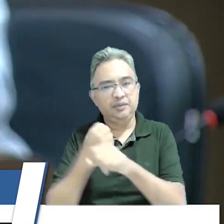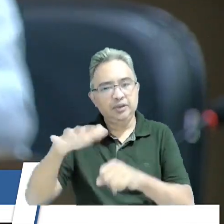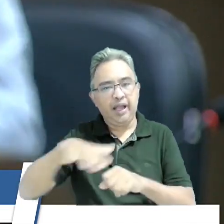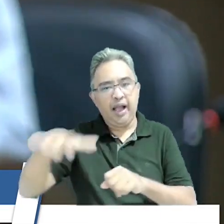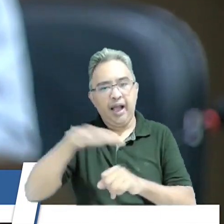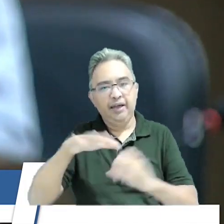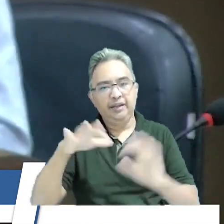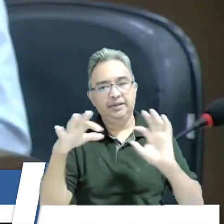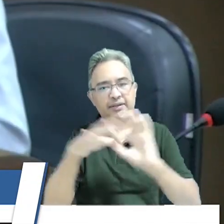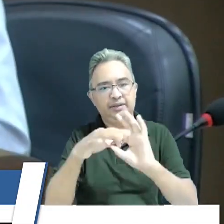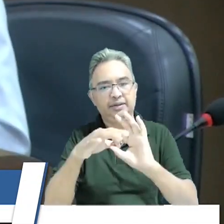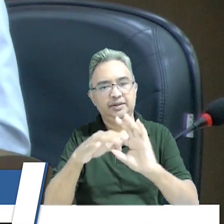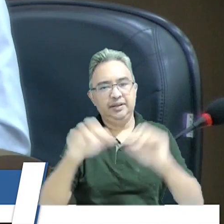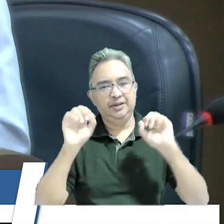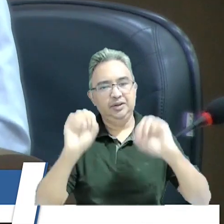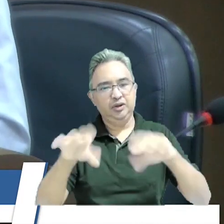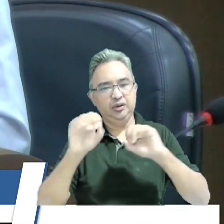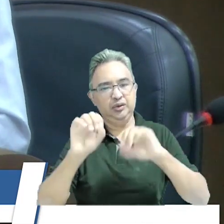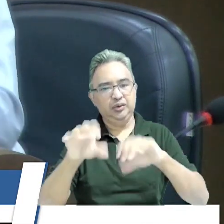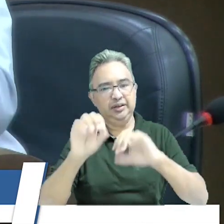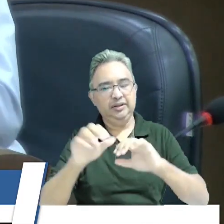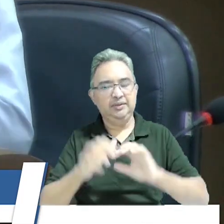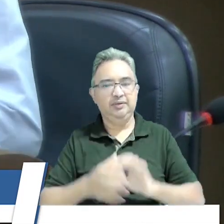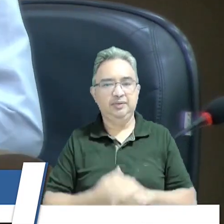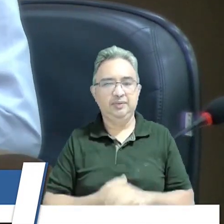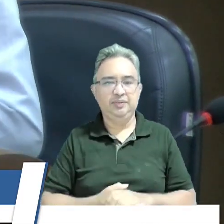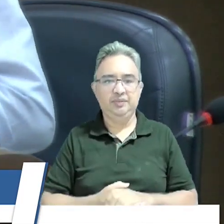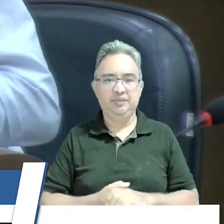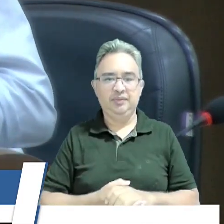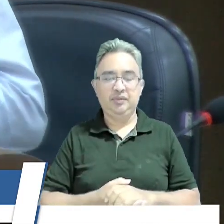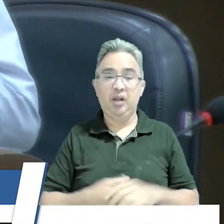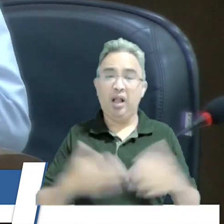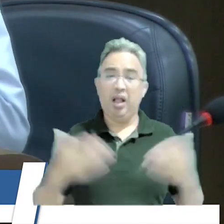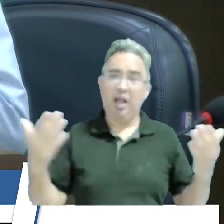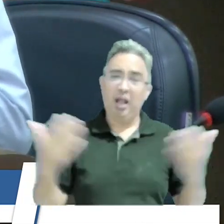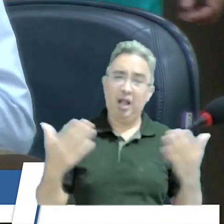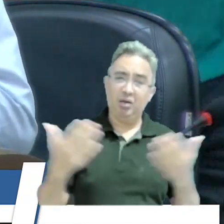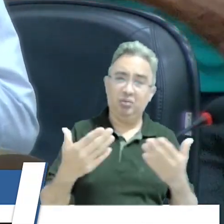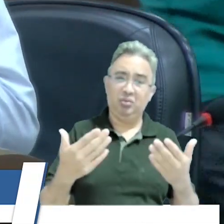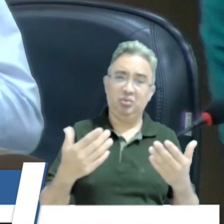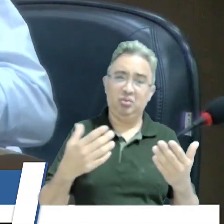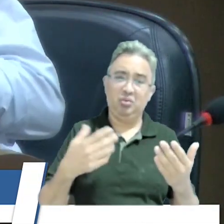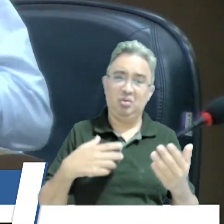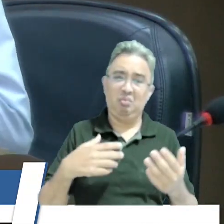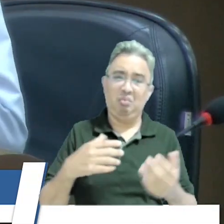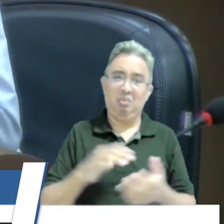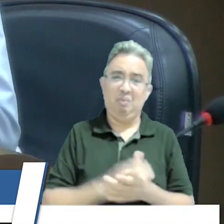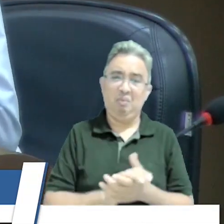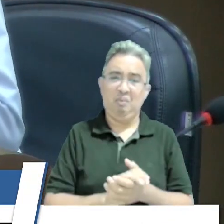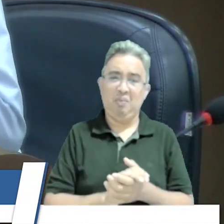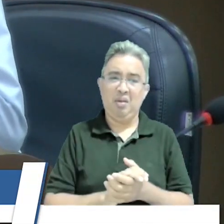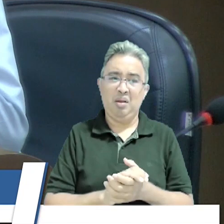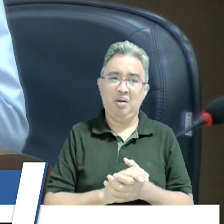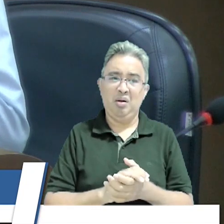está colocada no pacote aí. Agora, com o Pacaembu, o bairro lá, o Pacaembu,